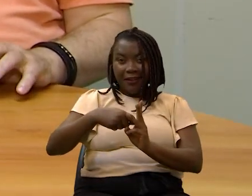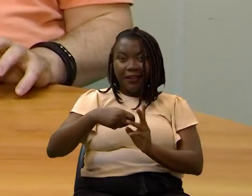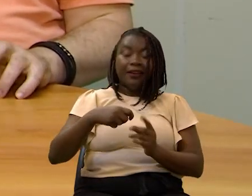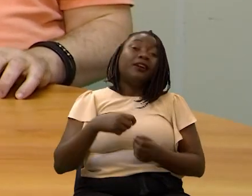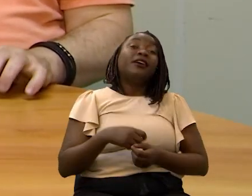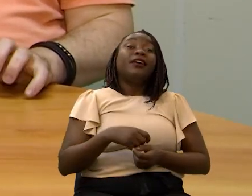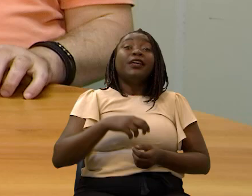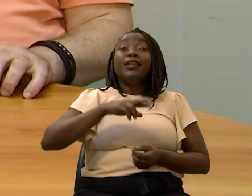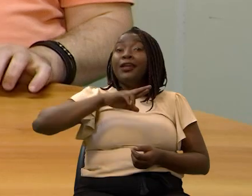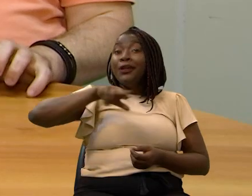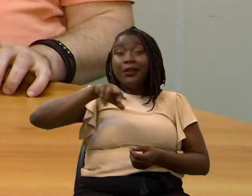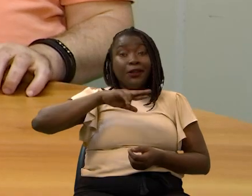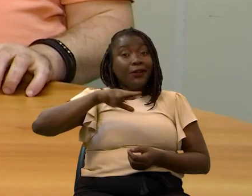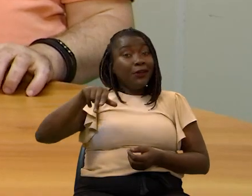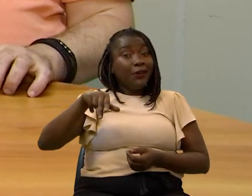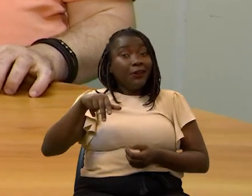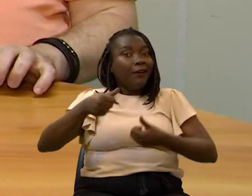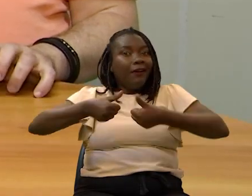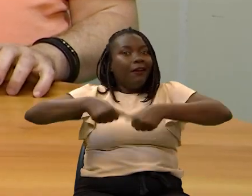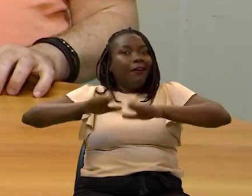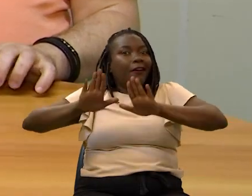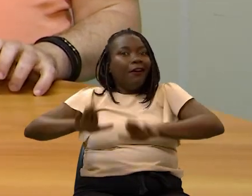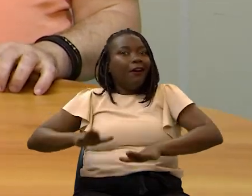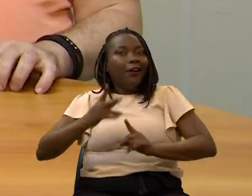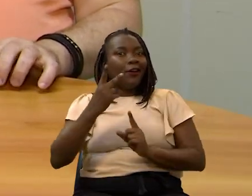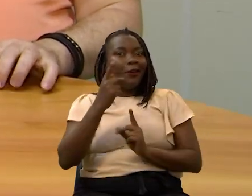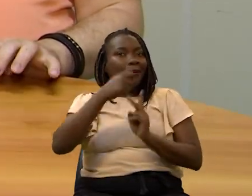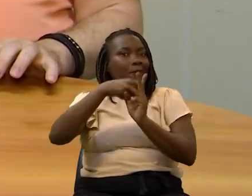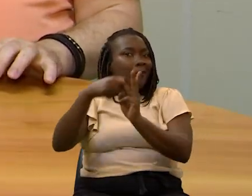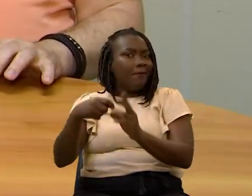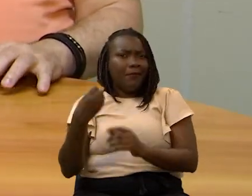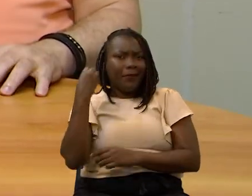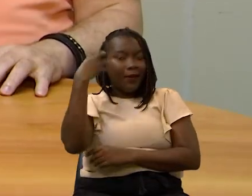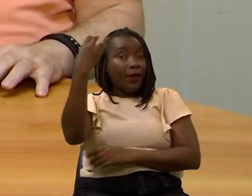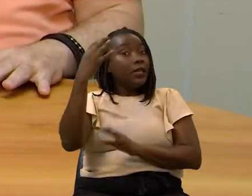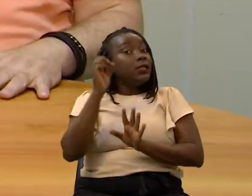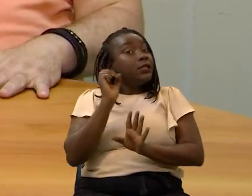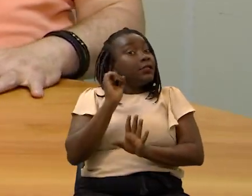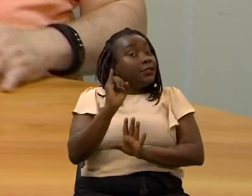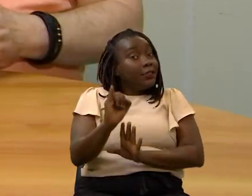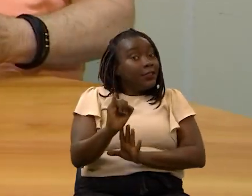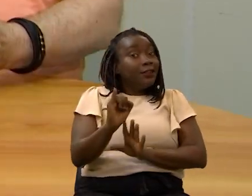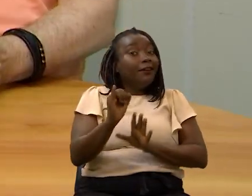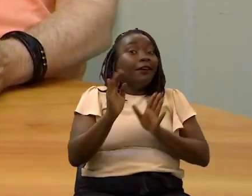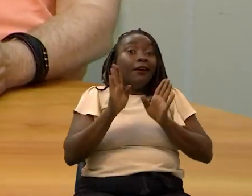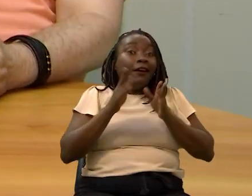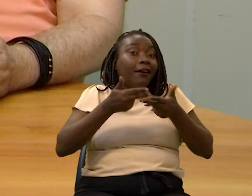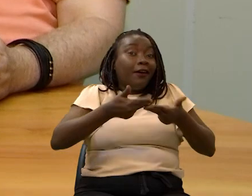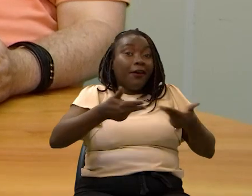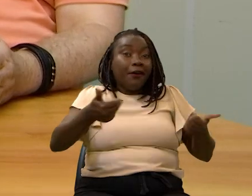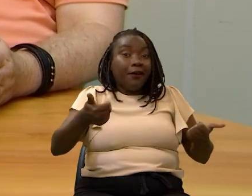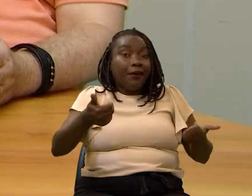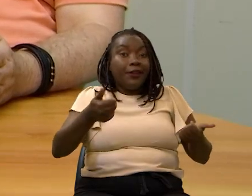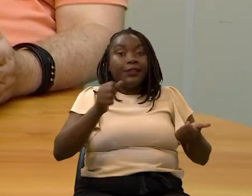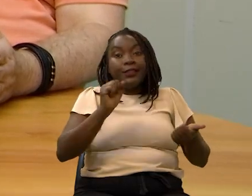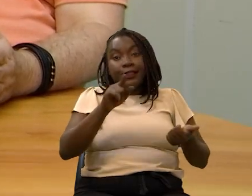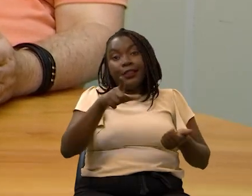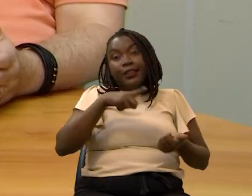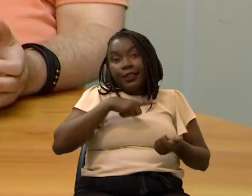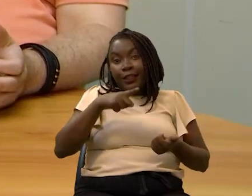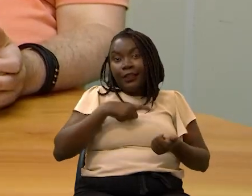meses, e que você não vai ficar efetivamente os 2 meses viajando, a não ser que, né, seja uma